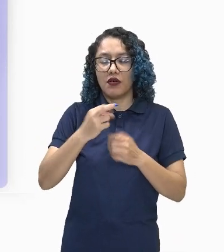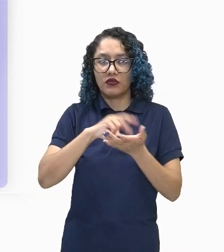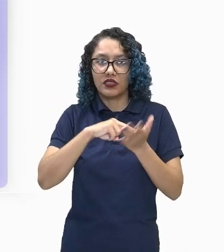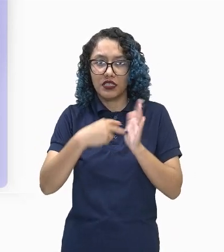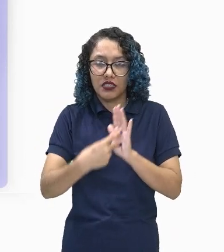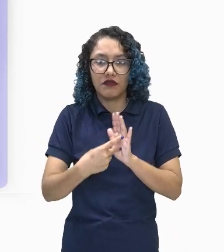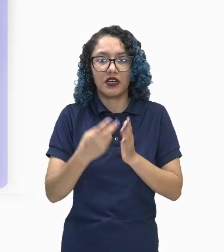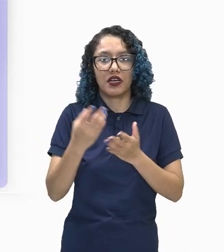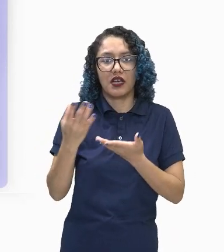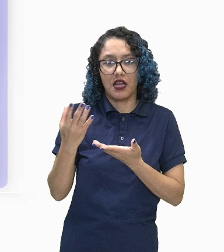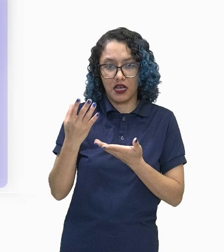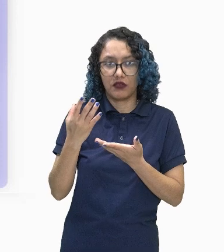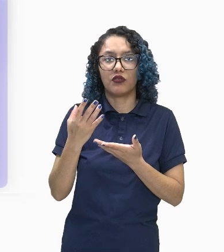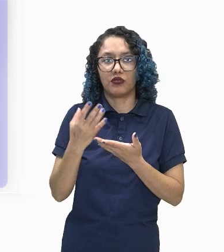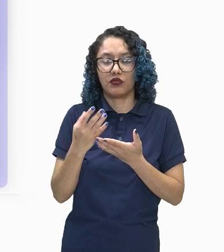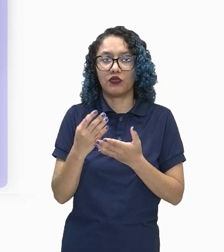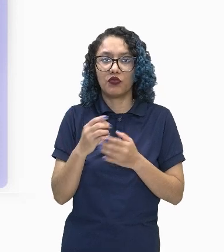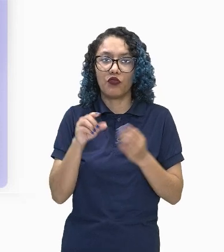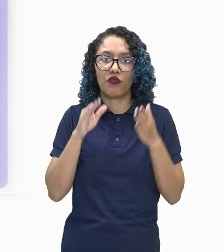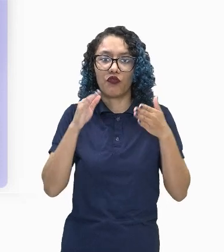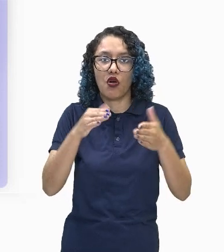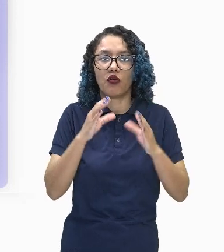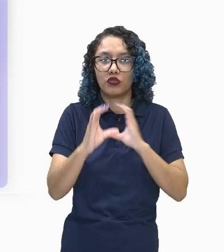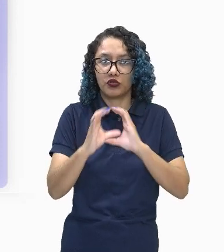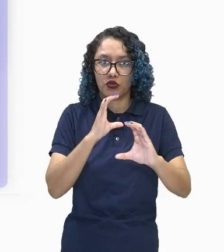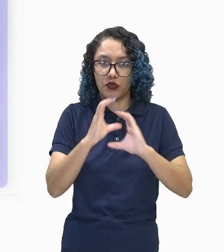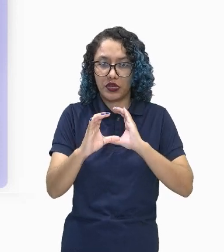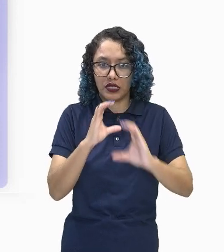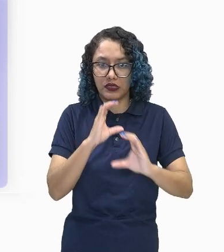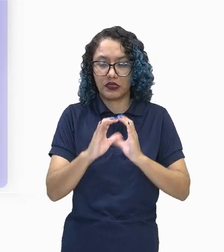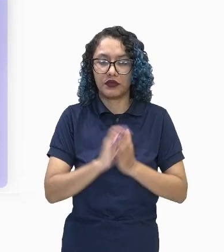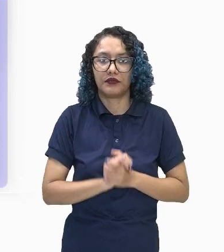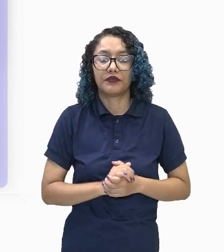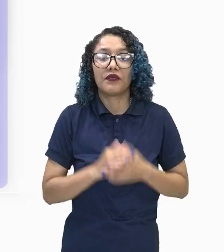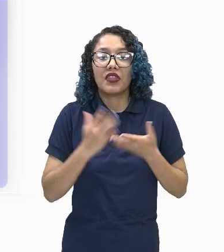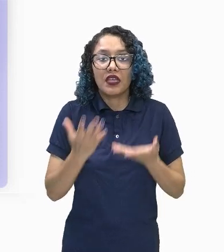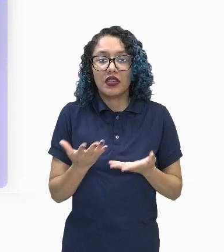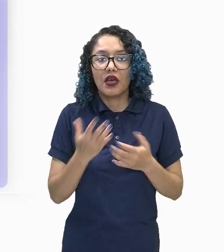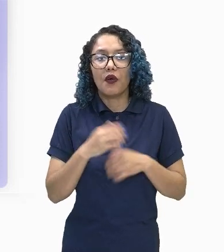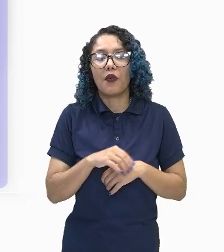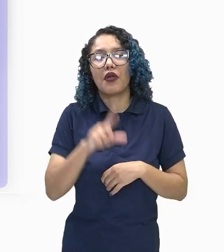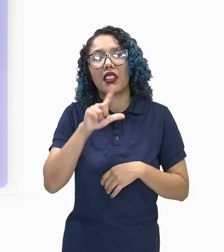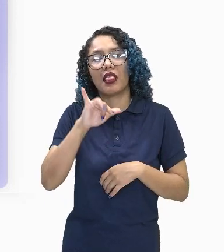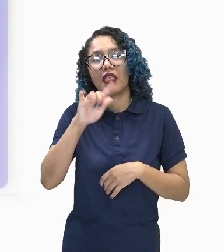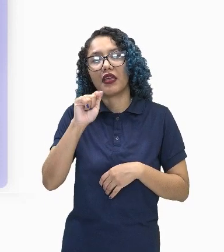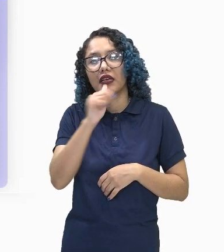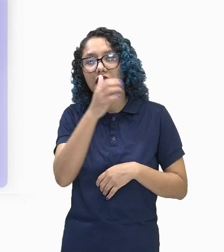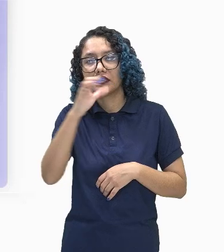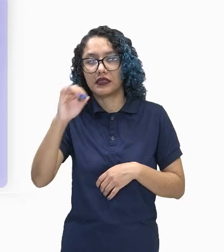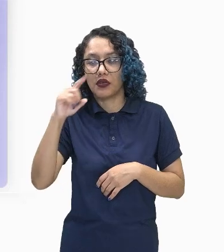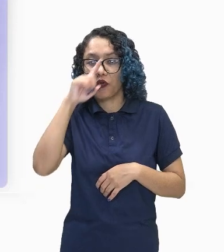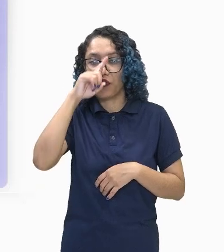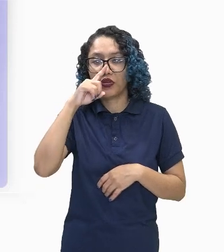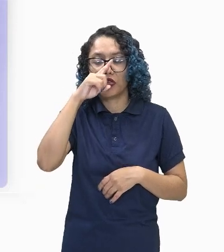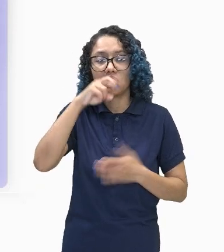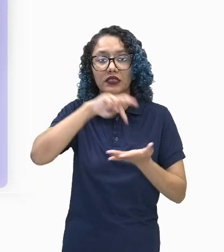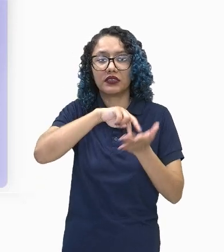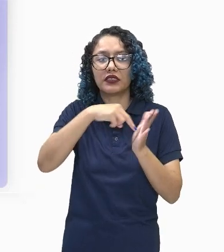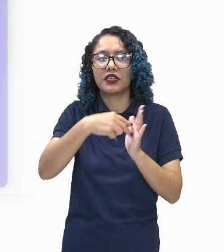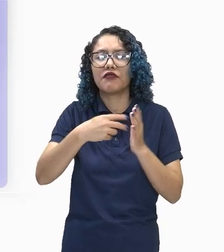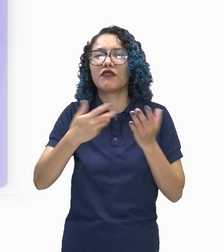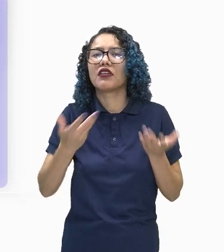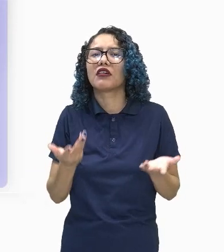o que quer transmitir, né? Quando diz uma ligação perigosa, né? A união dos